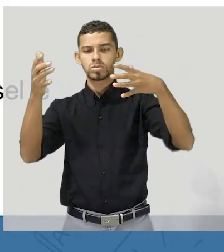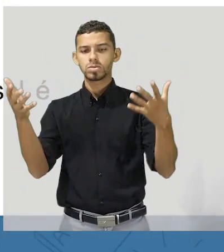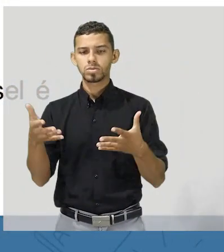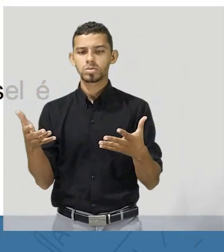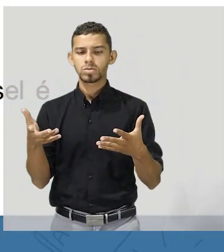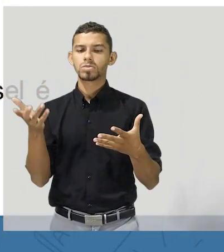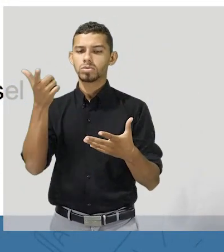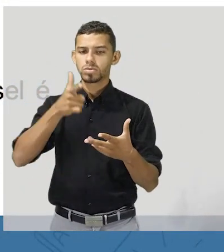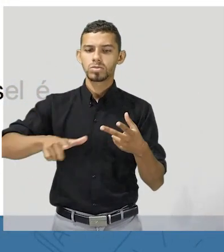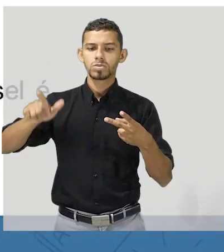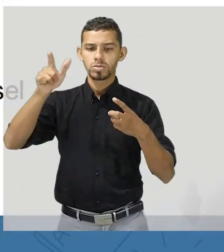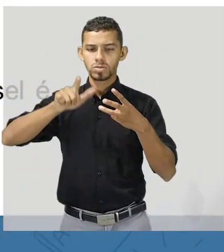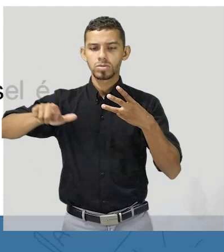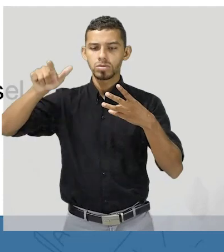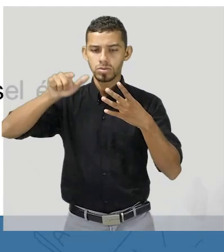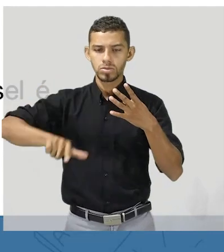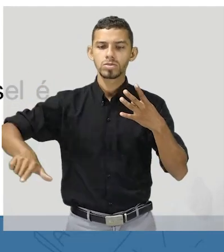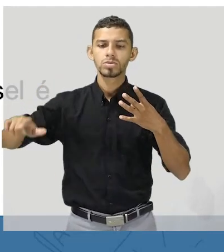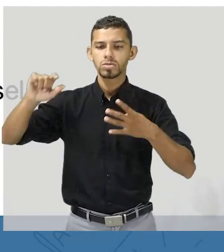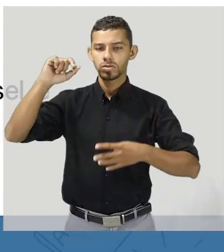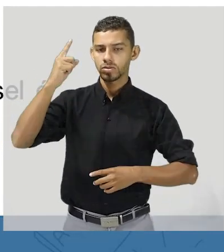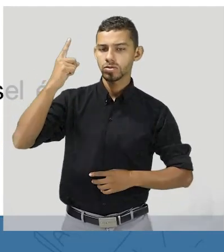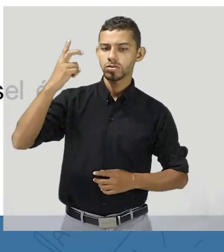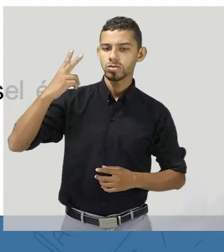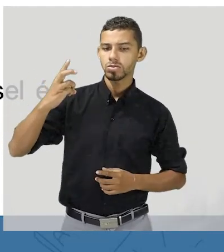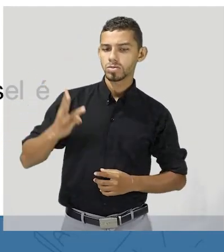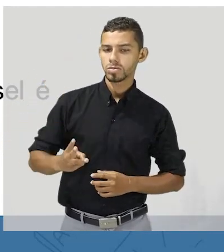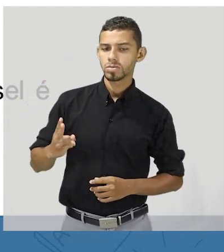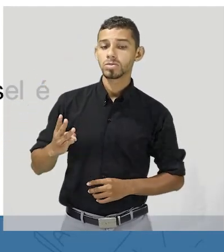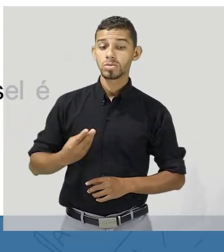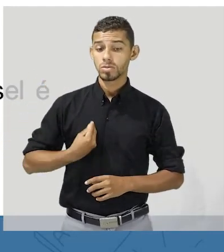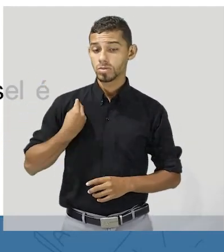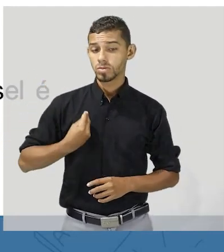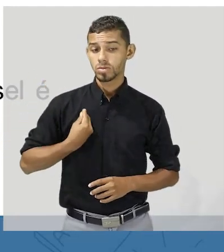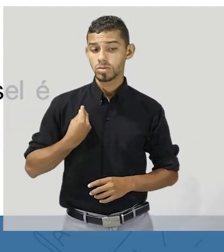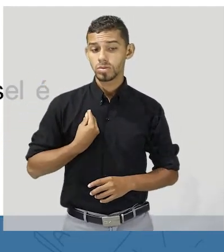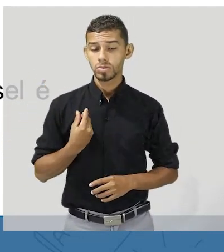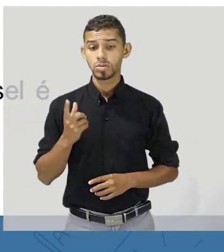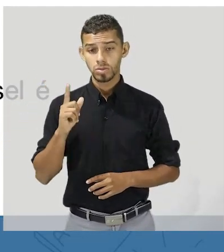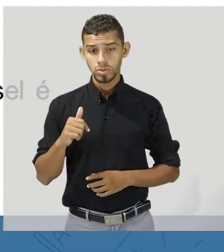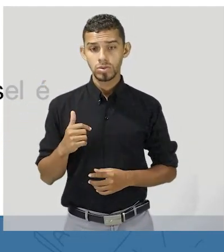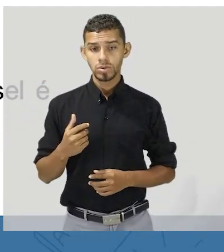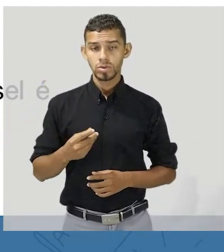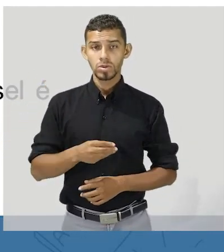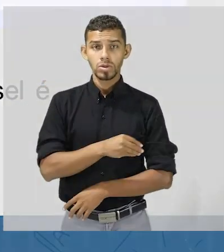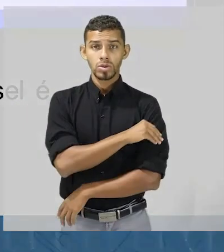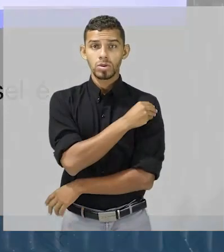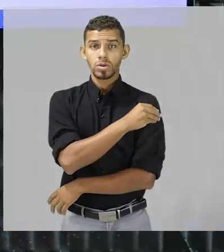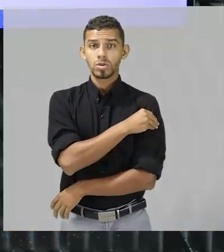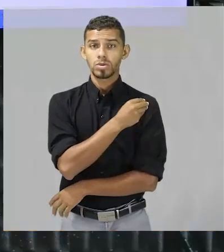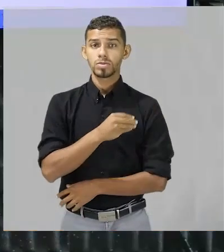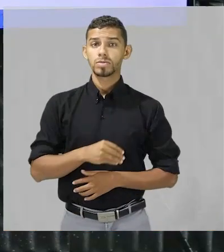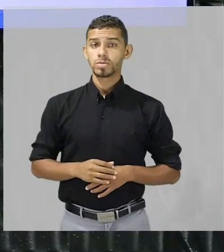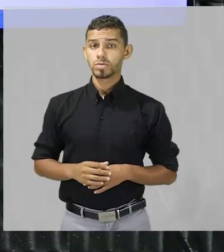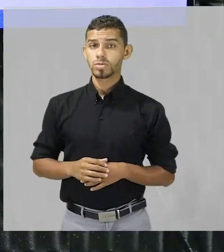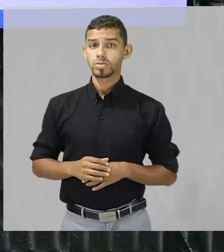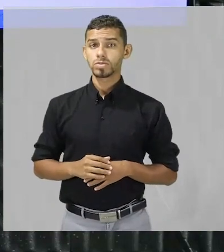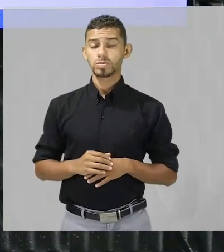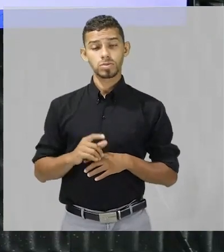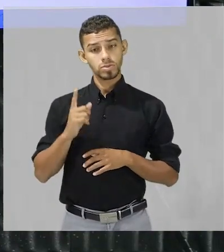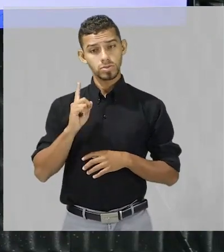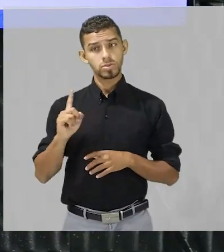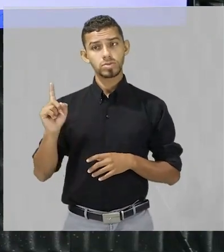se repetir aqui 3 vezes. Na presença do álcool, como foi dito, essa estrutura vai